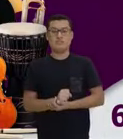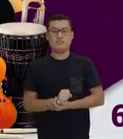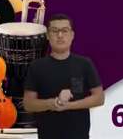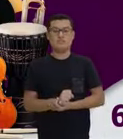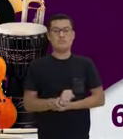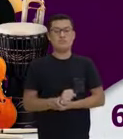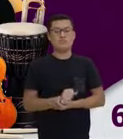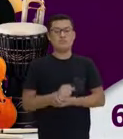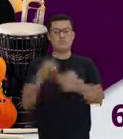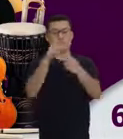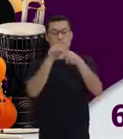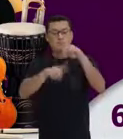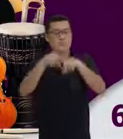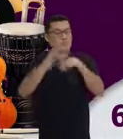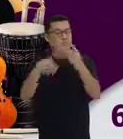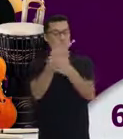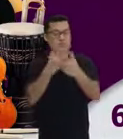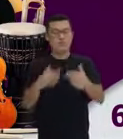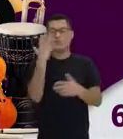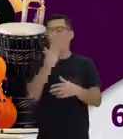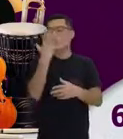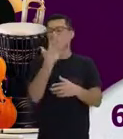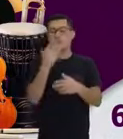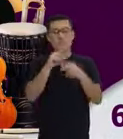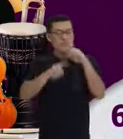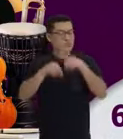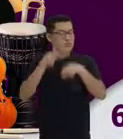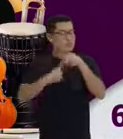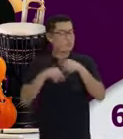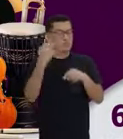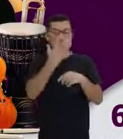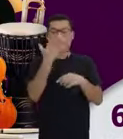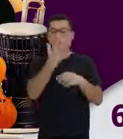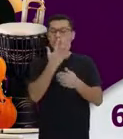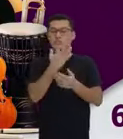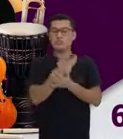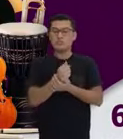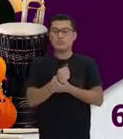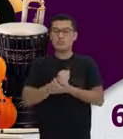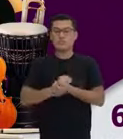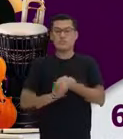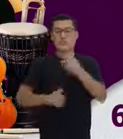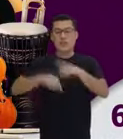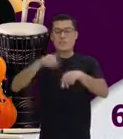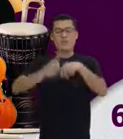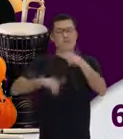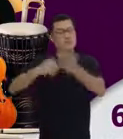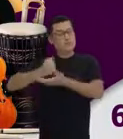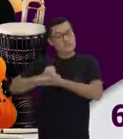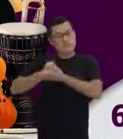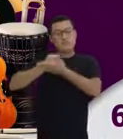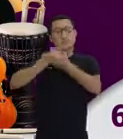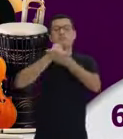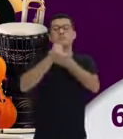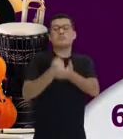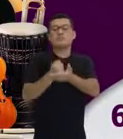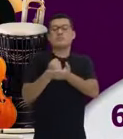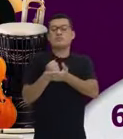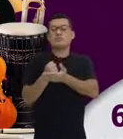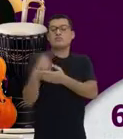dos instrumentos musicais instrumento musical é um recurso utilizado para